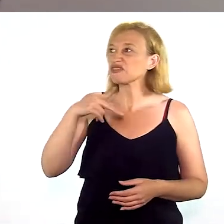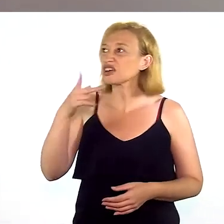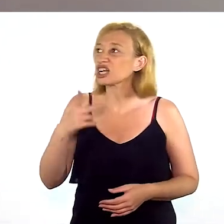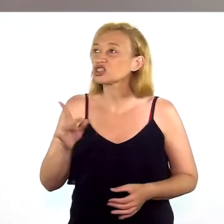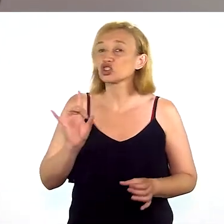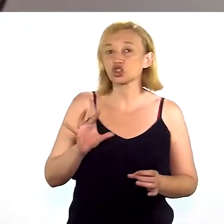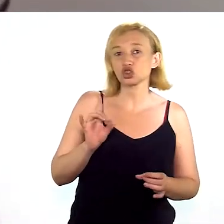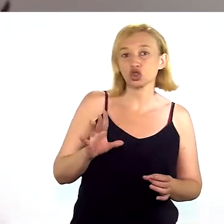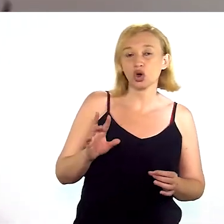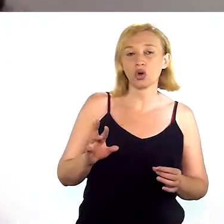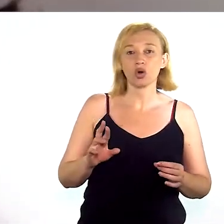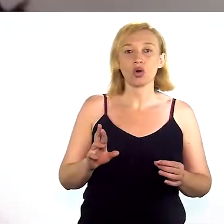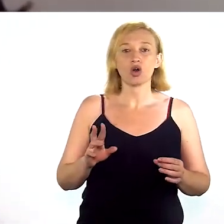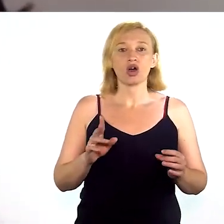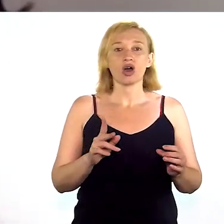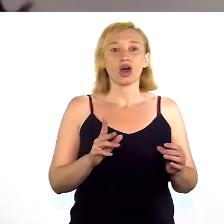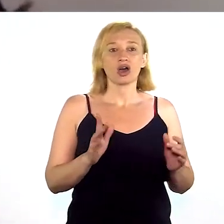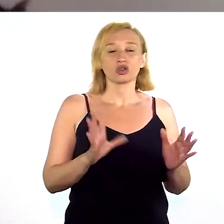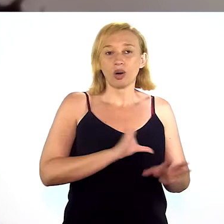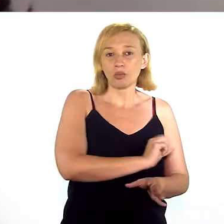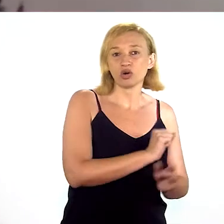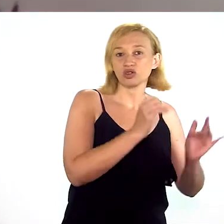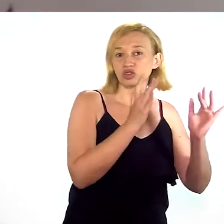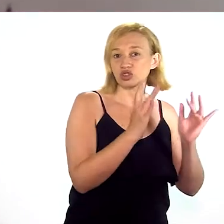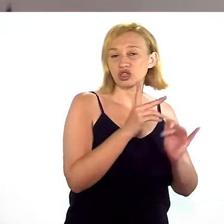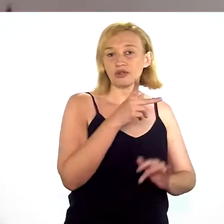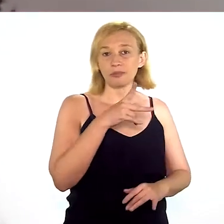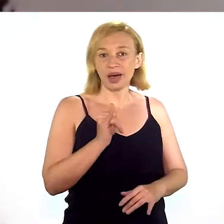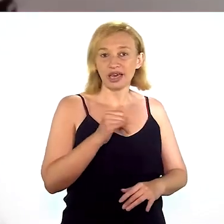seu filho, ele não está falando só sobre uma relação entre pai e